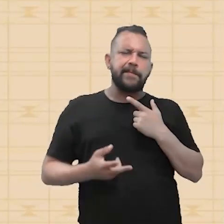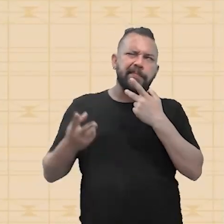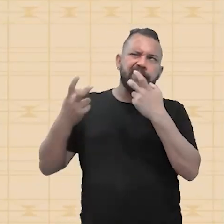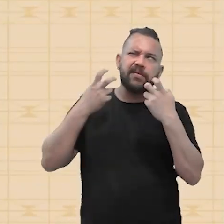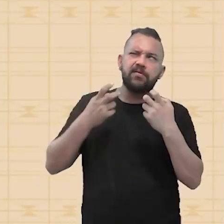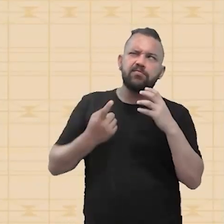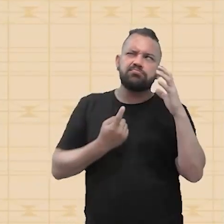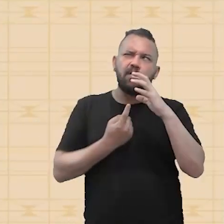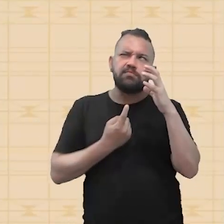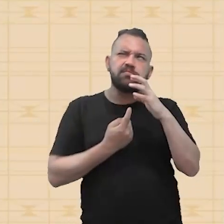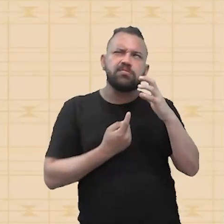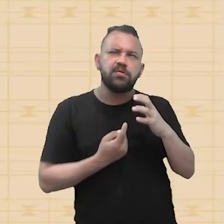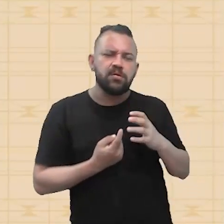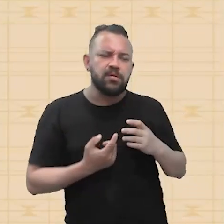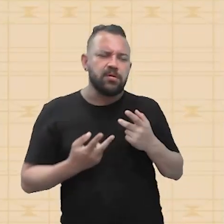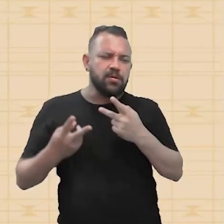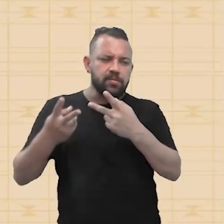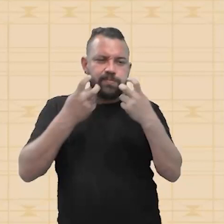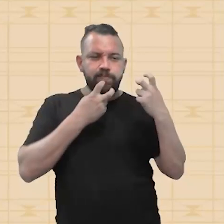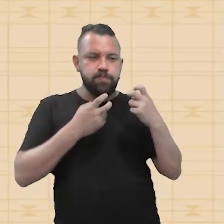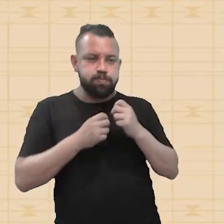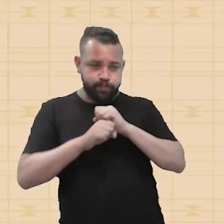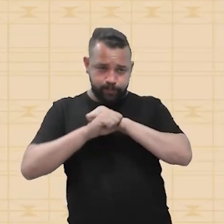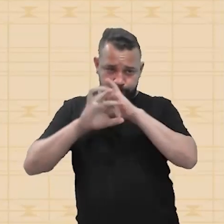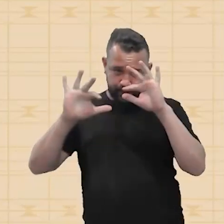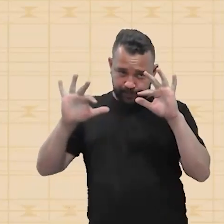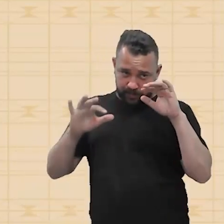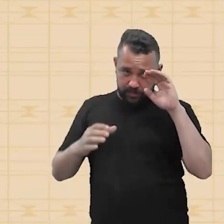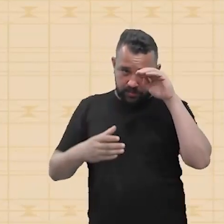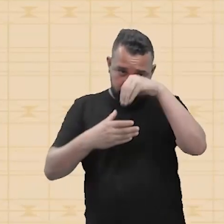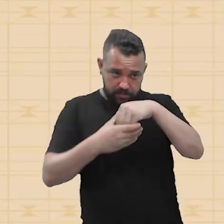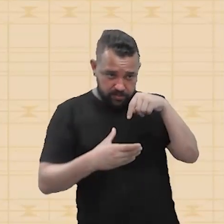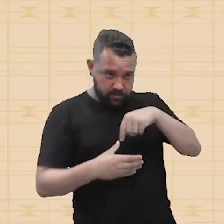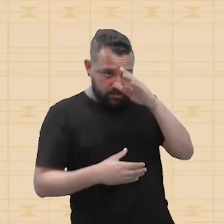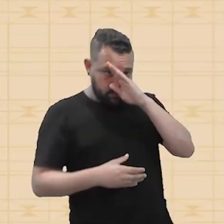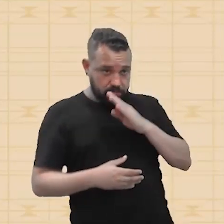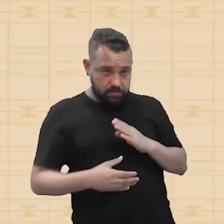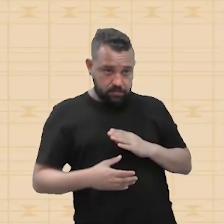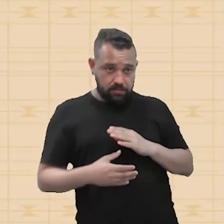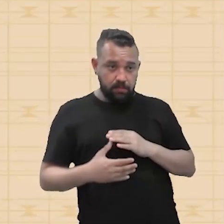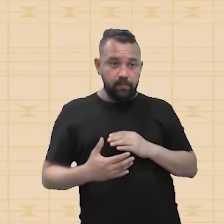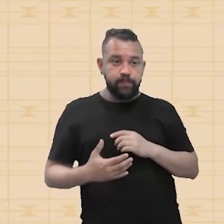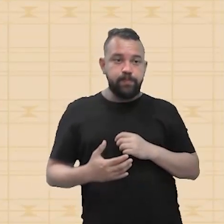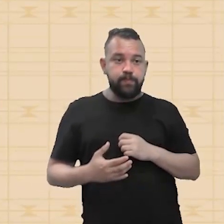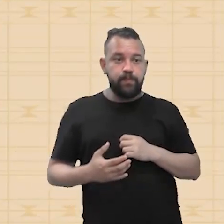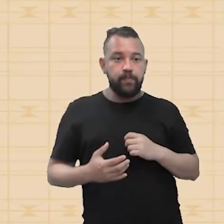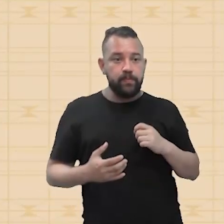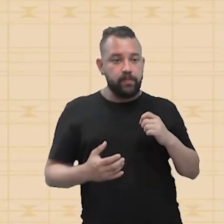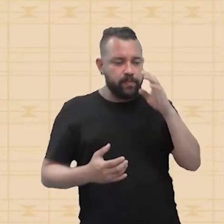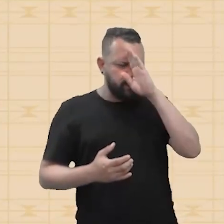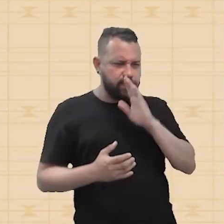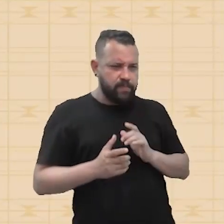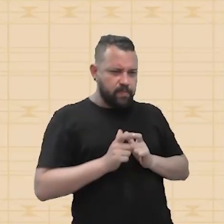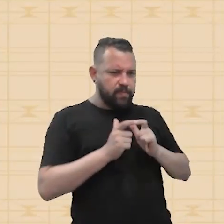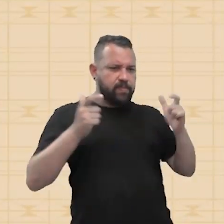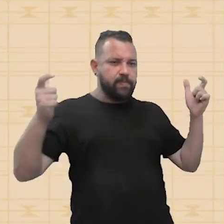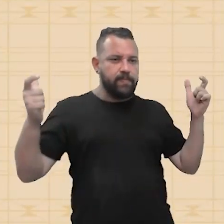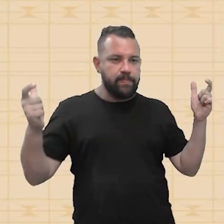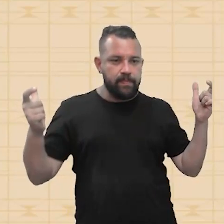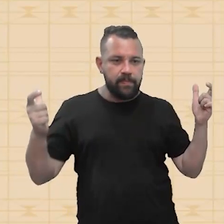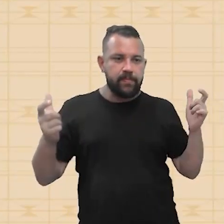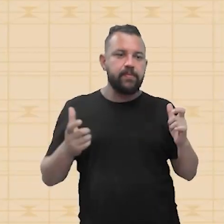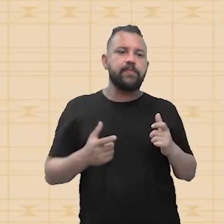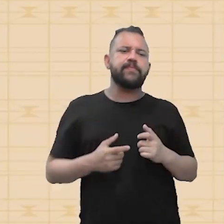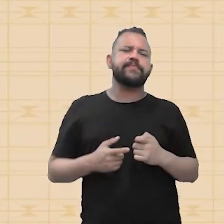variação sofrida, né? Que a gente percebe com clareza aqui dentro do nosso país. O Brasil é um país continental, um país imenso, com